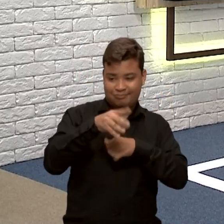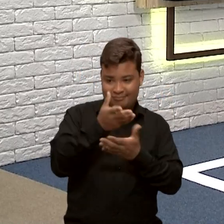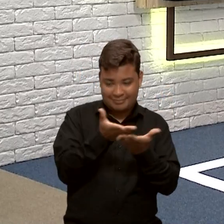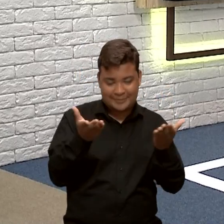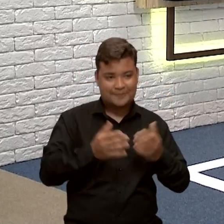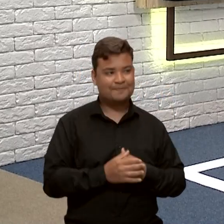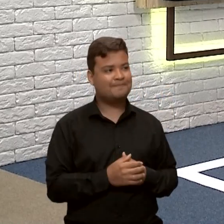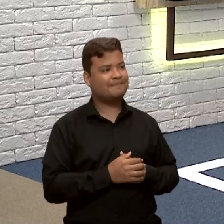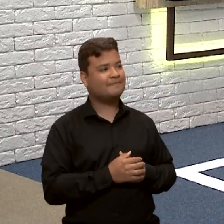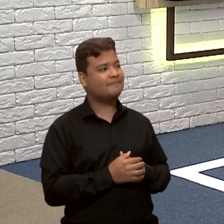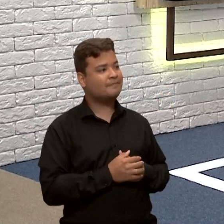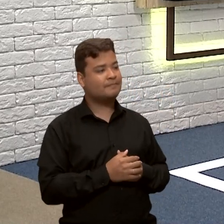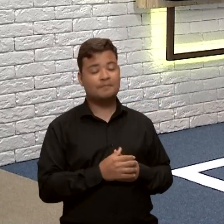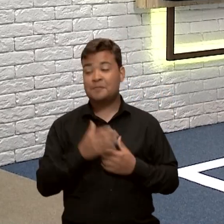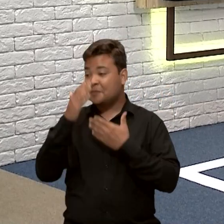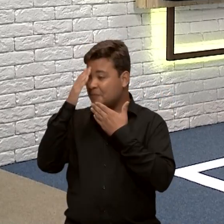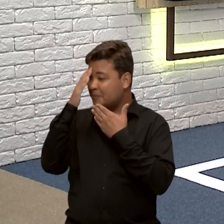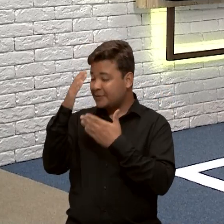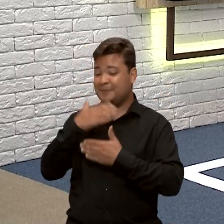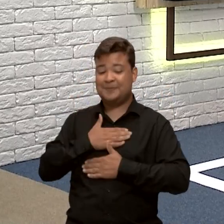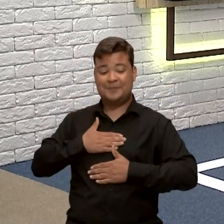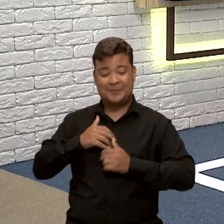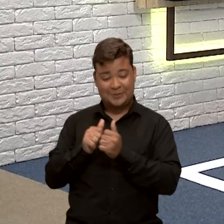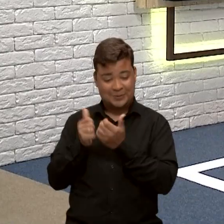Obrigada, Camila, é um prazer estar aqui.